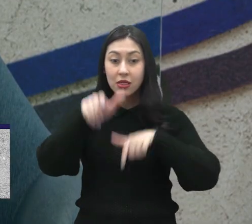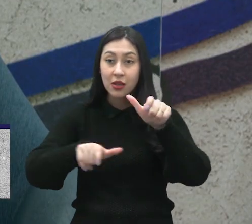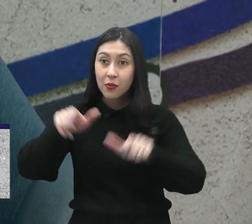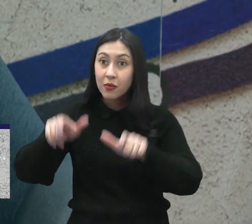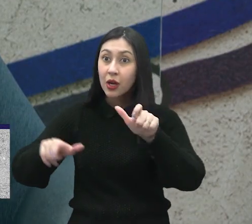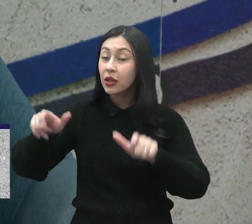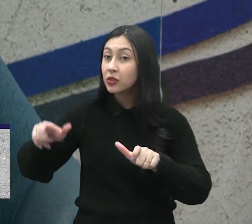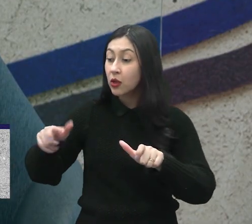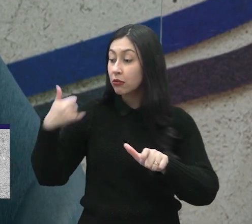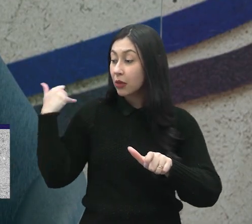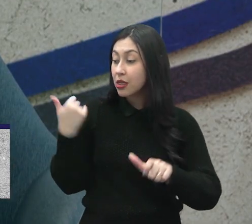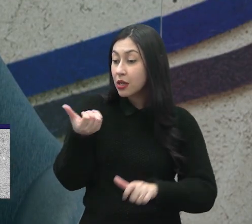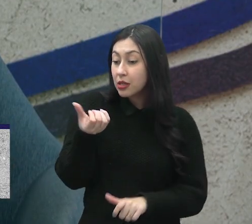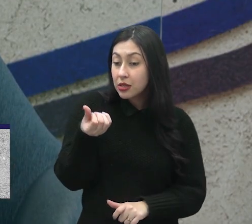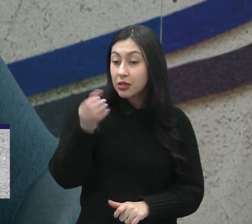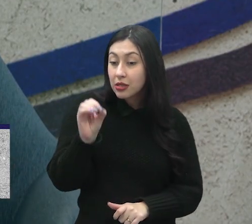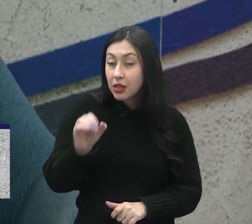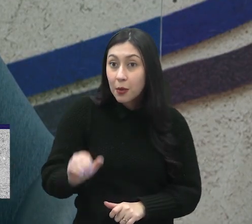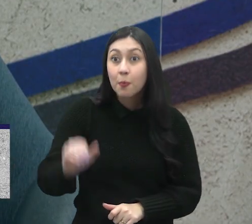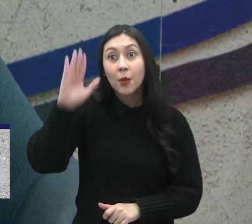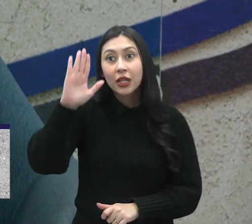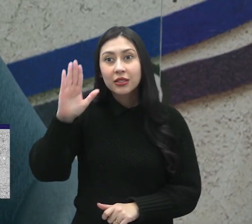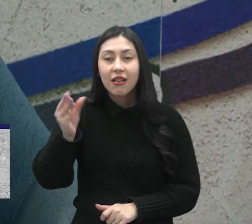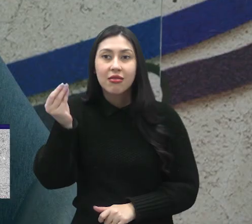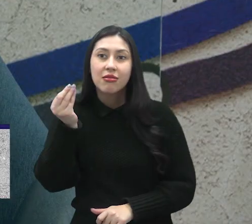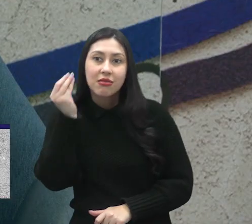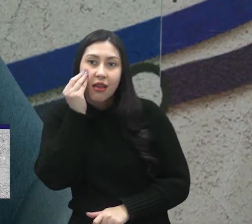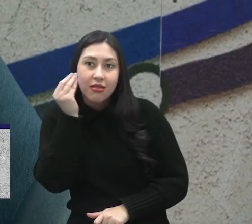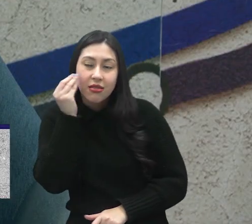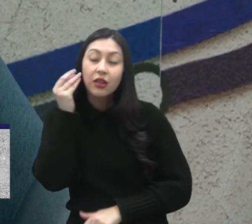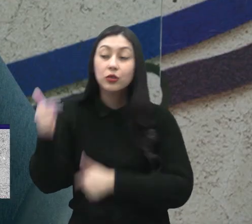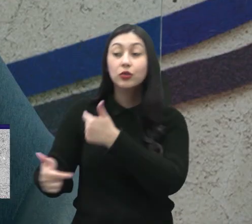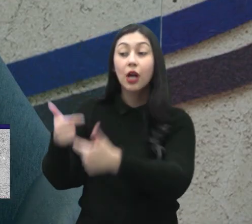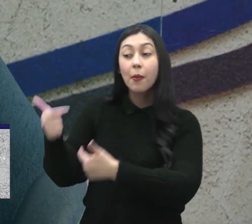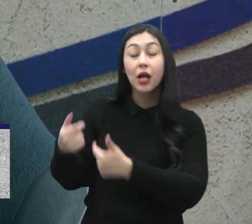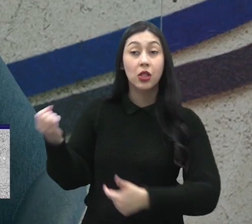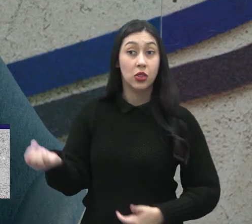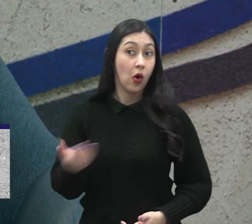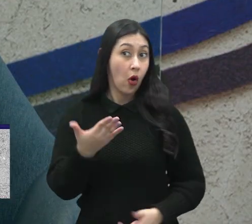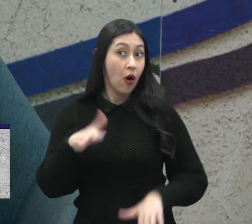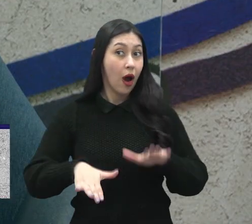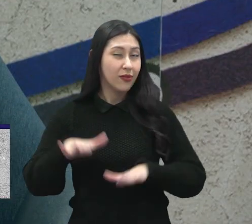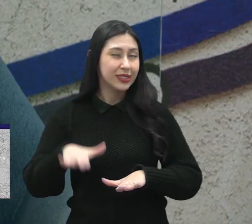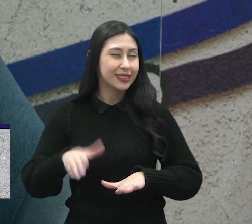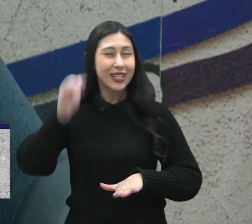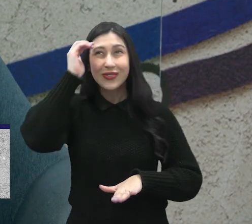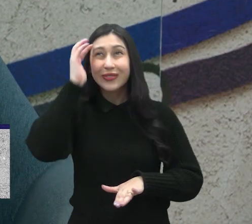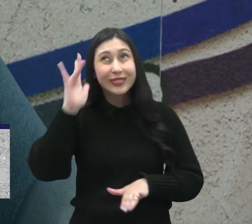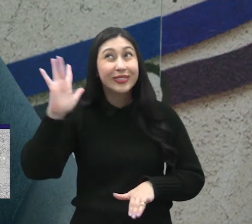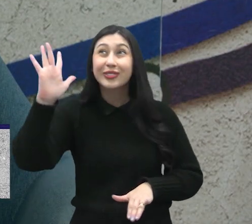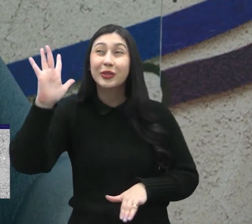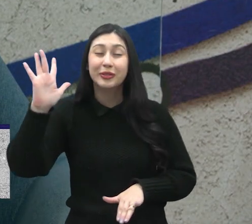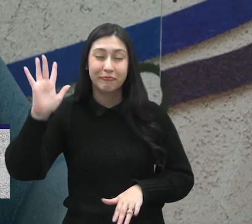ali 60 a mais, buscando uma alternativa, né, de trabalho, talvez resgatando até aquele sonho que